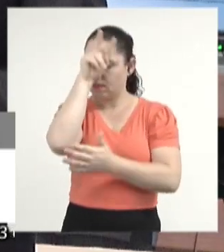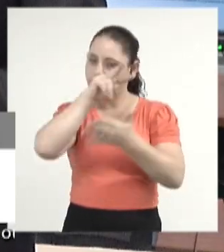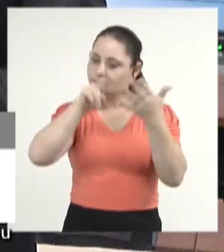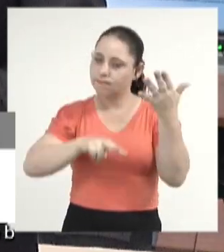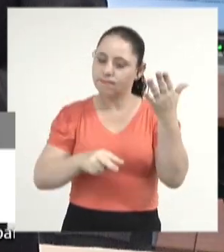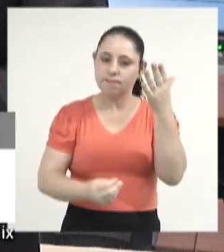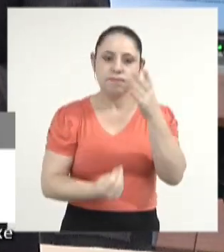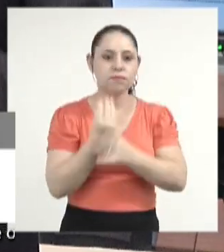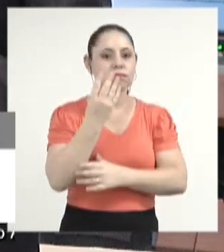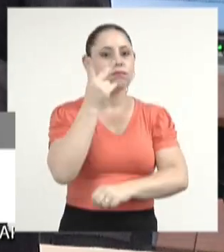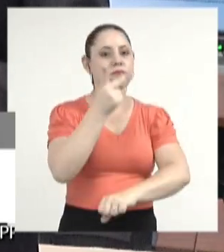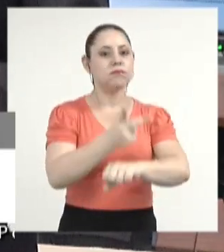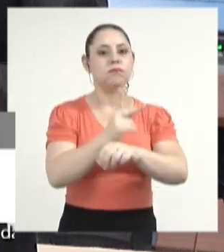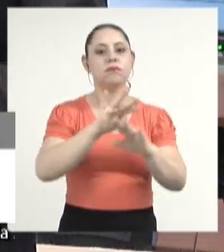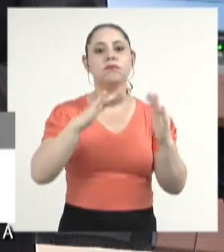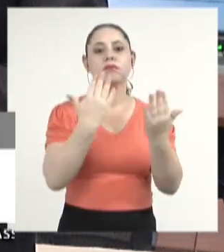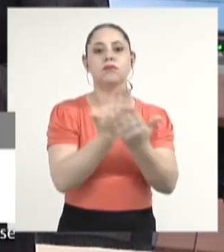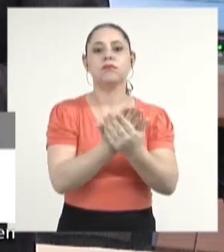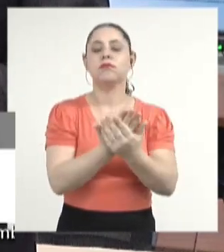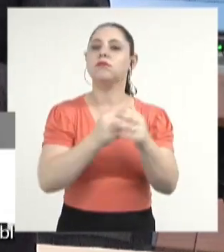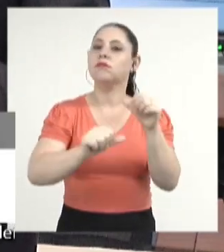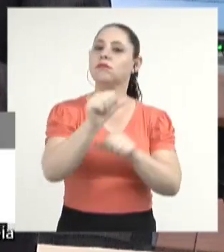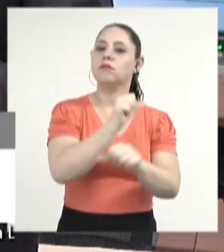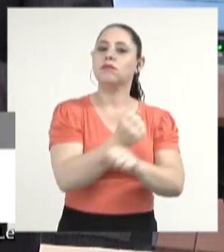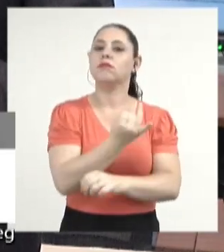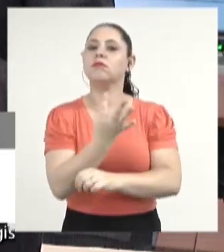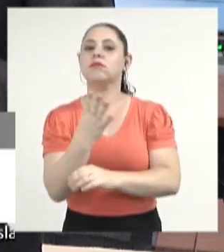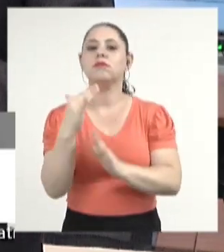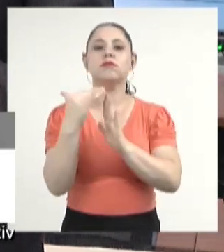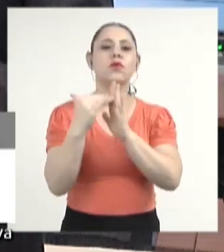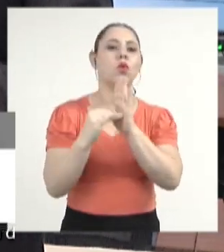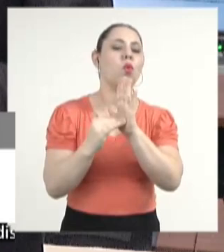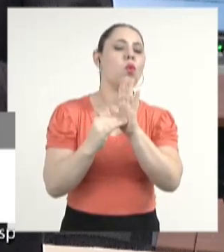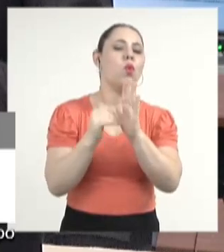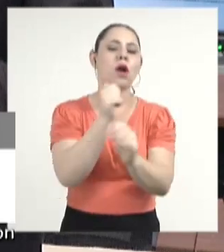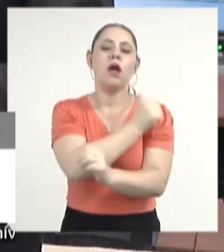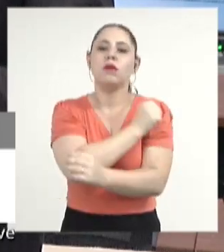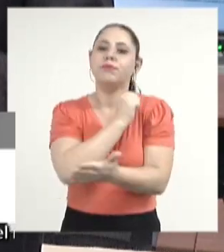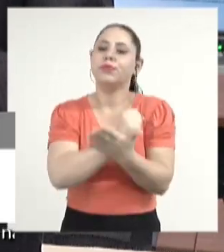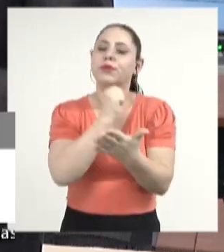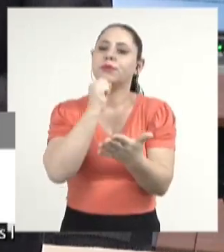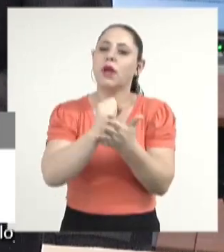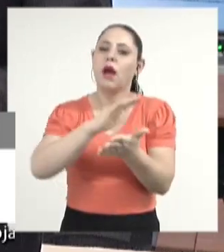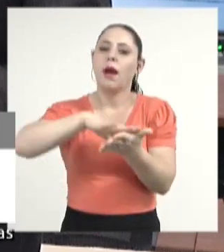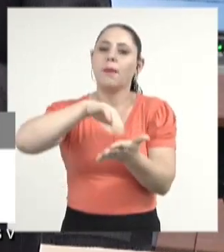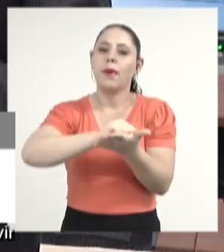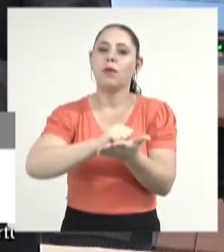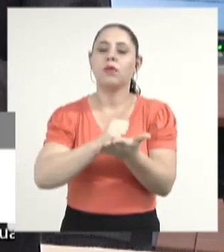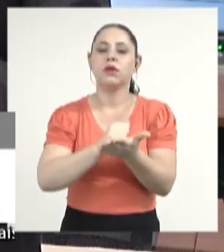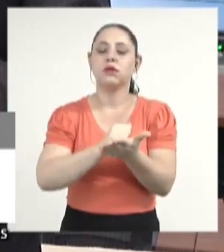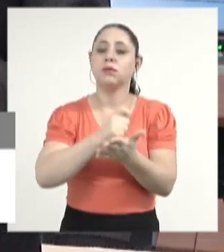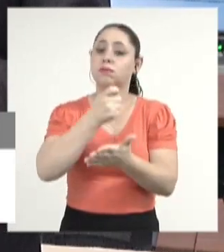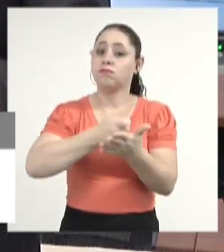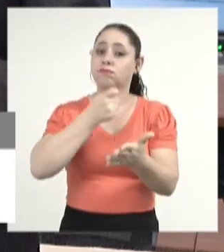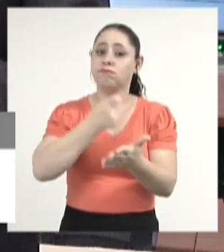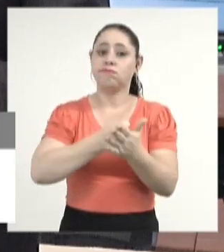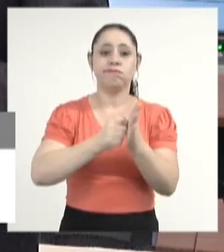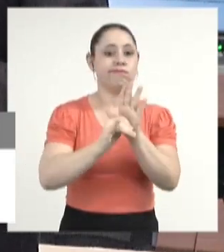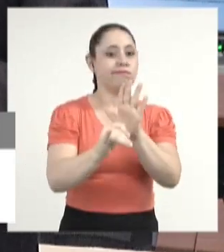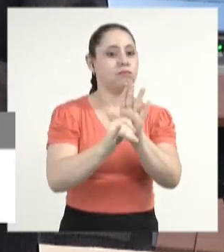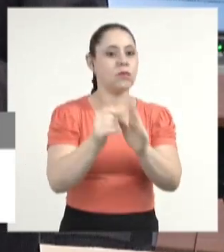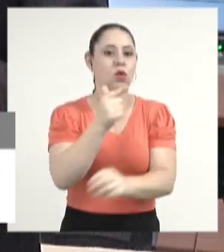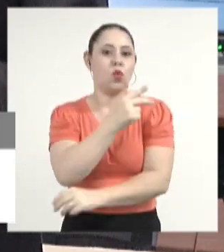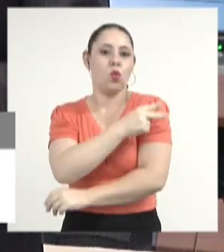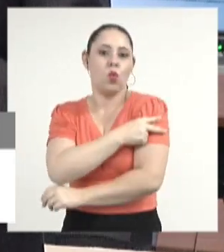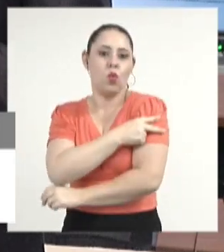o Prêmio Escola. Uma das alterações é a quantidade mínima de estudantes matriculadas exigida no segundo